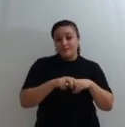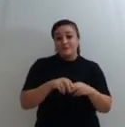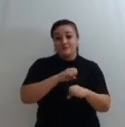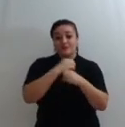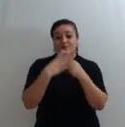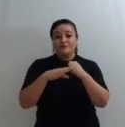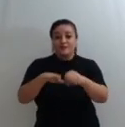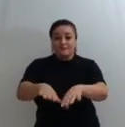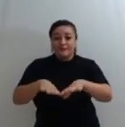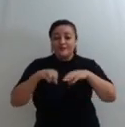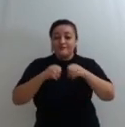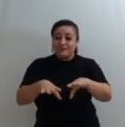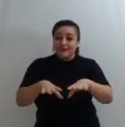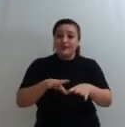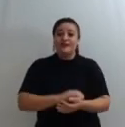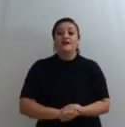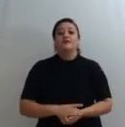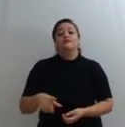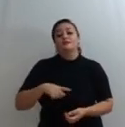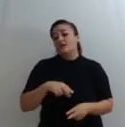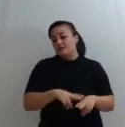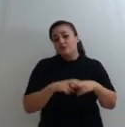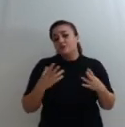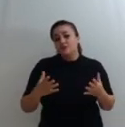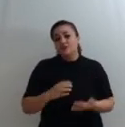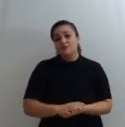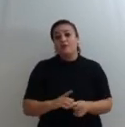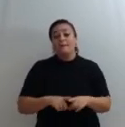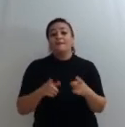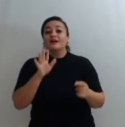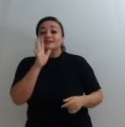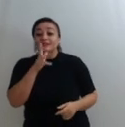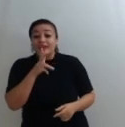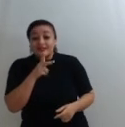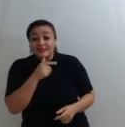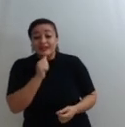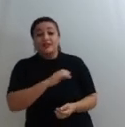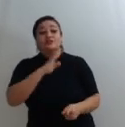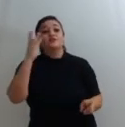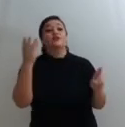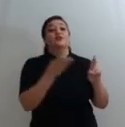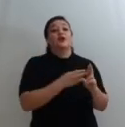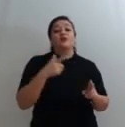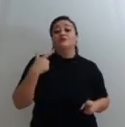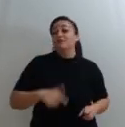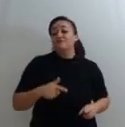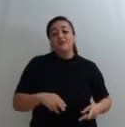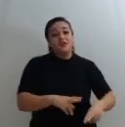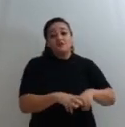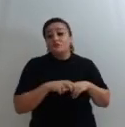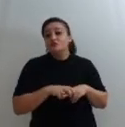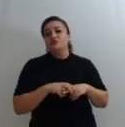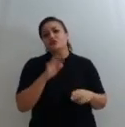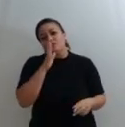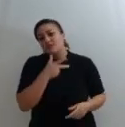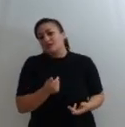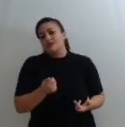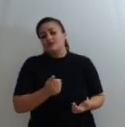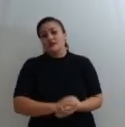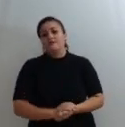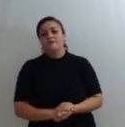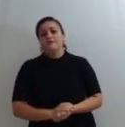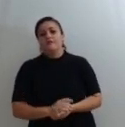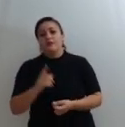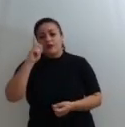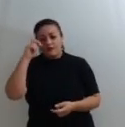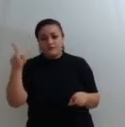atraso substancial de todas as situações, mas atraso esse que o réu não deu nenhuma causa, excelência. E eu vejo também, e vejo isso com